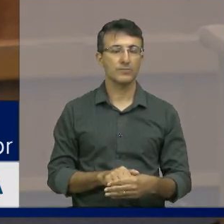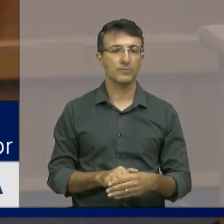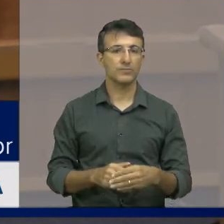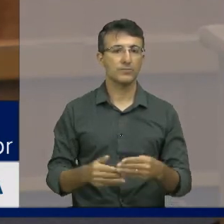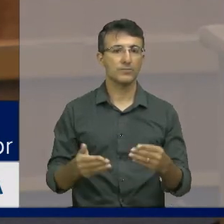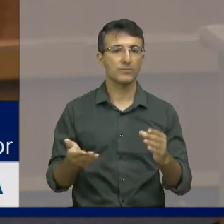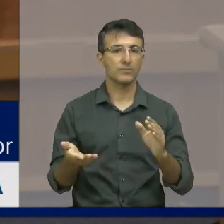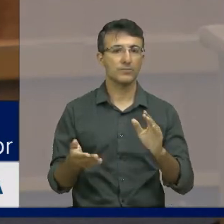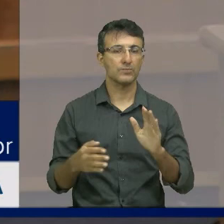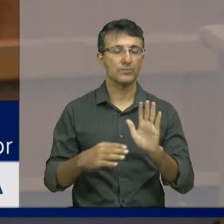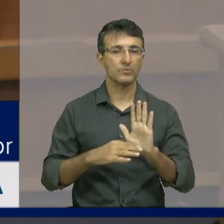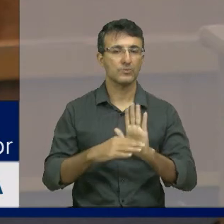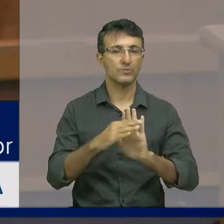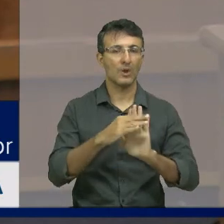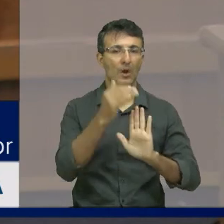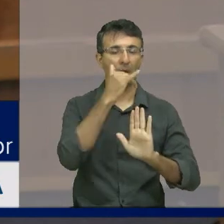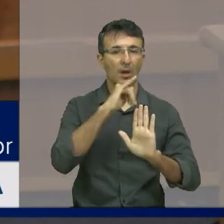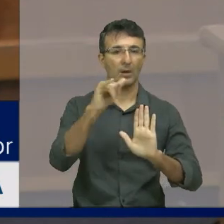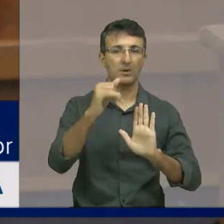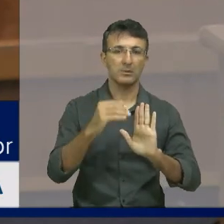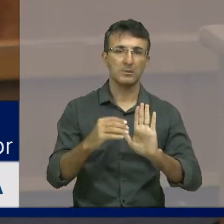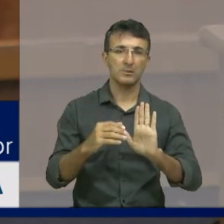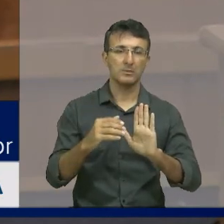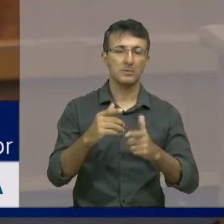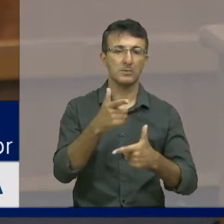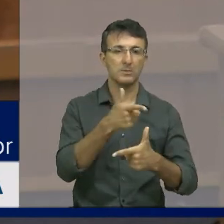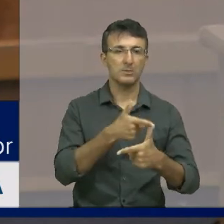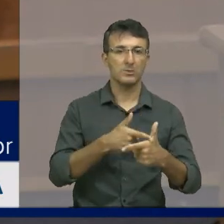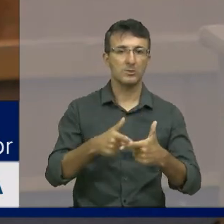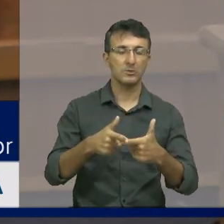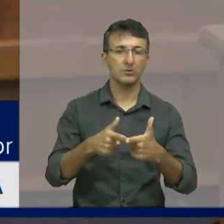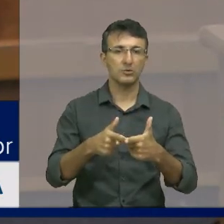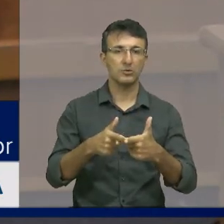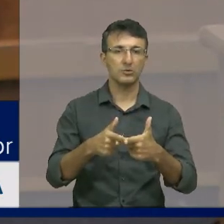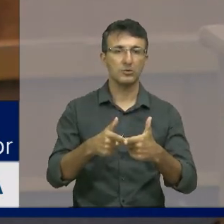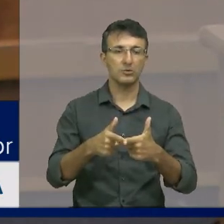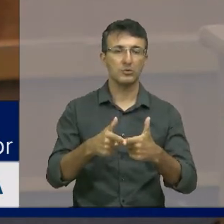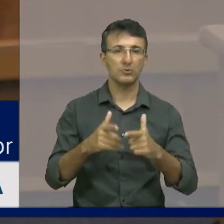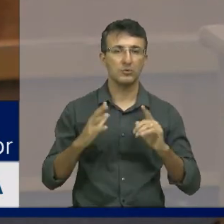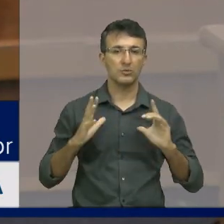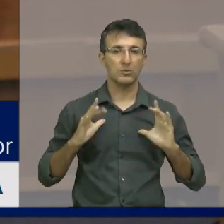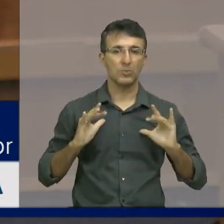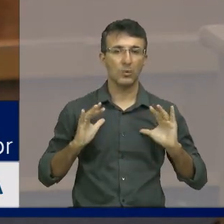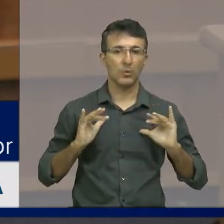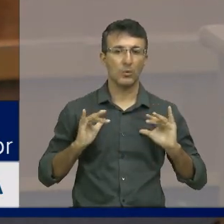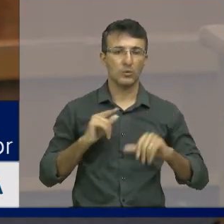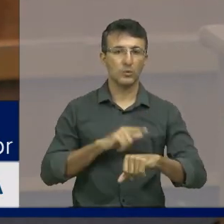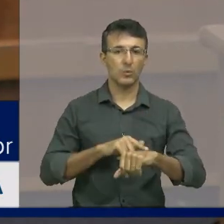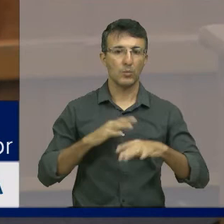do período de recesso e do período de férias. Precisamos de algum ajuste apenas e,